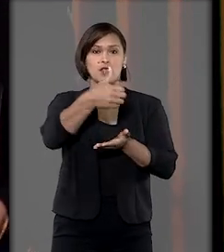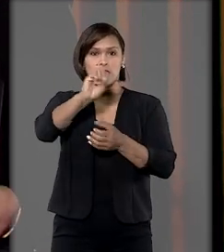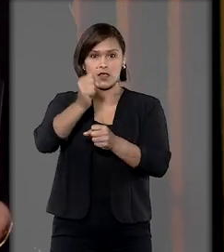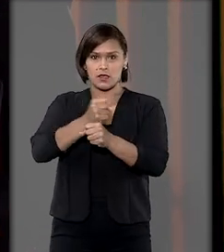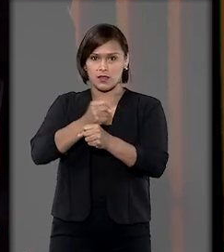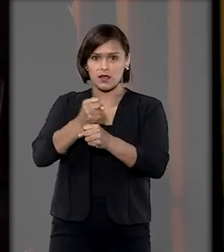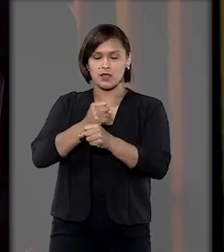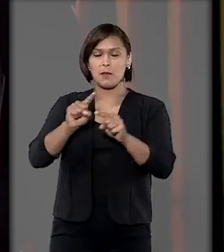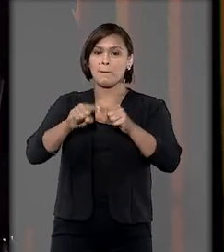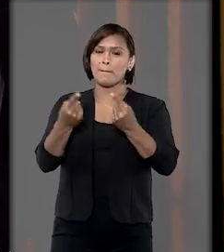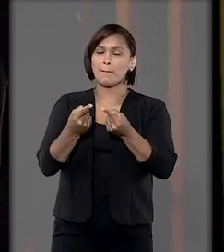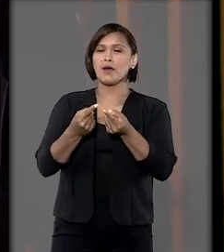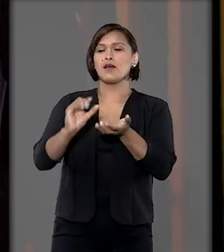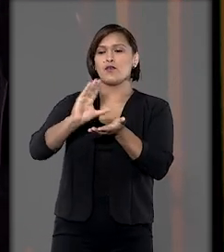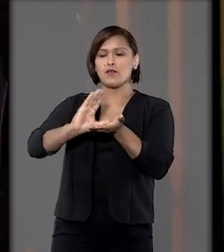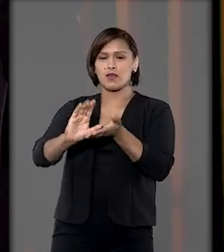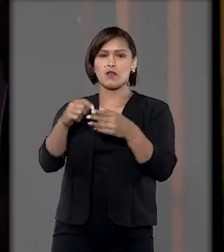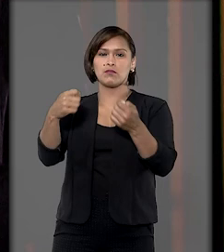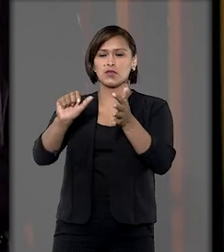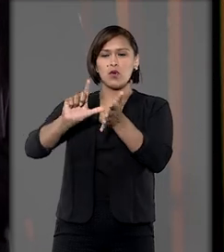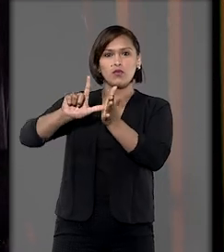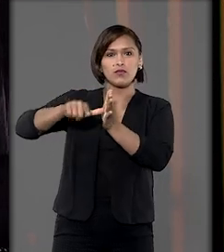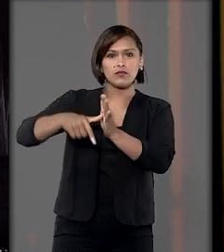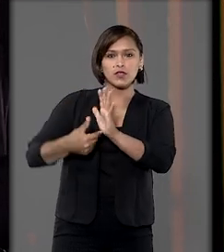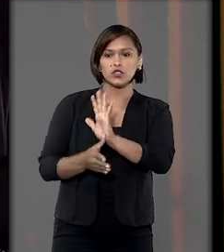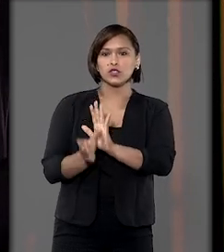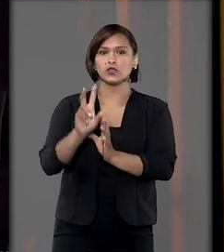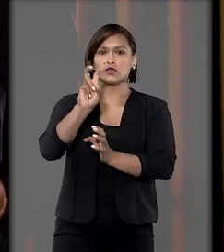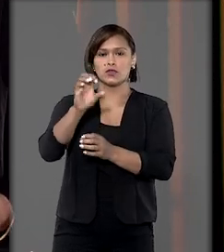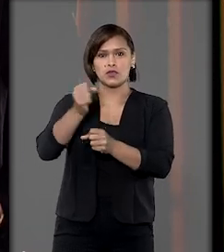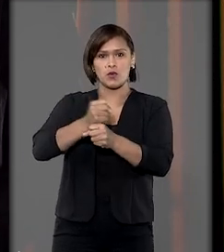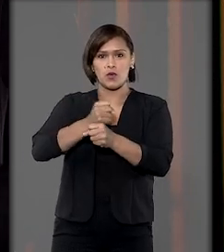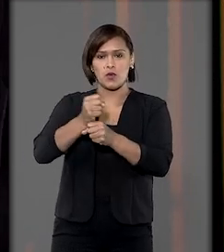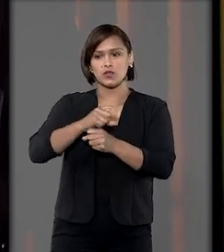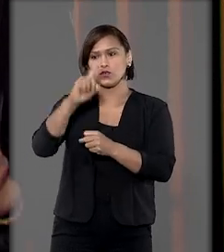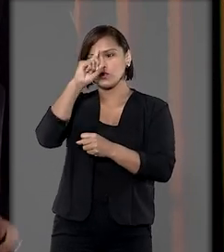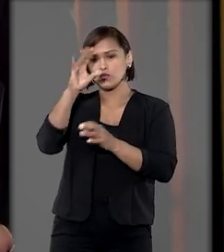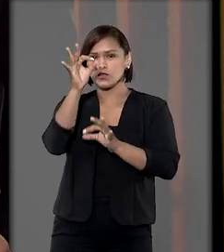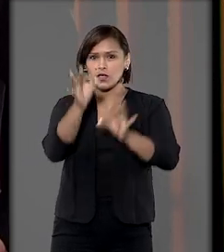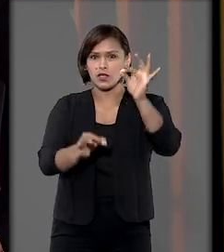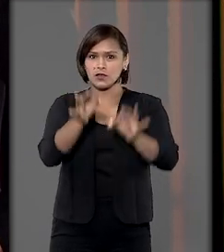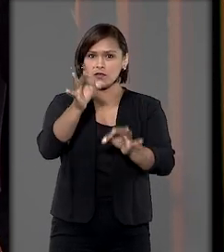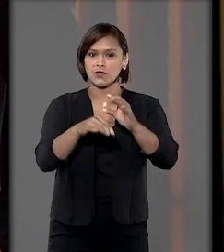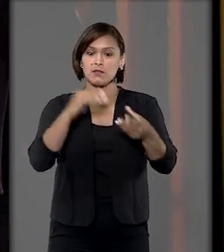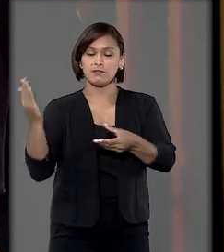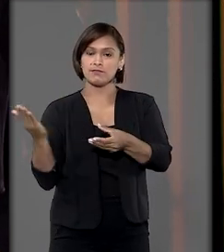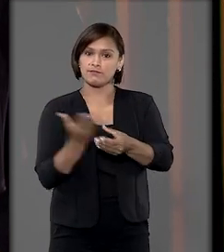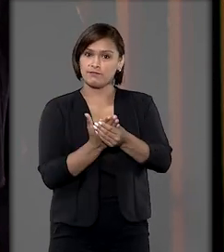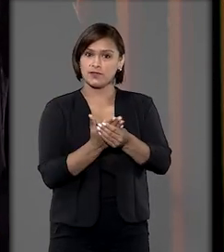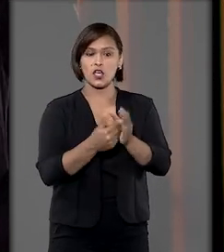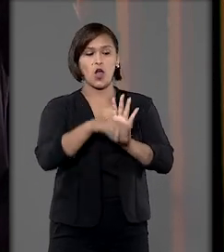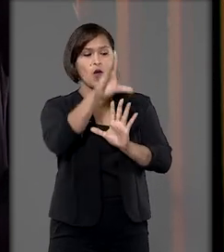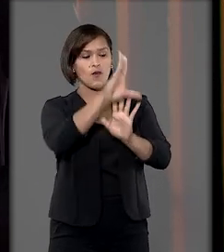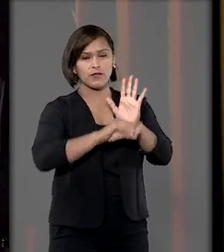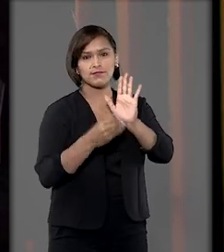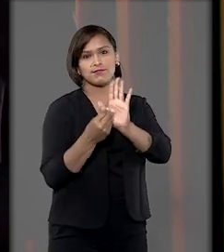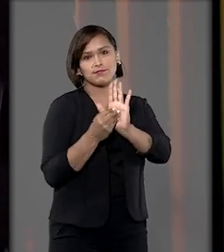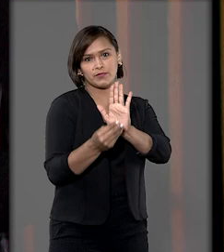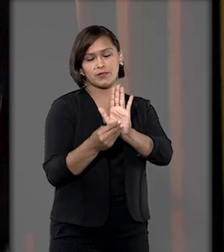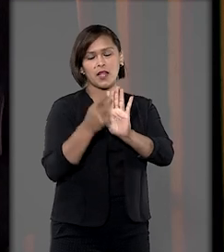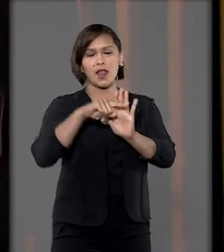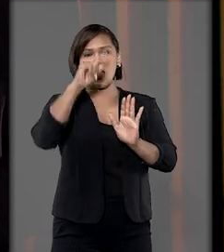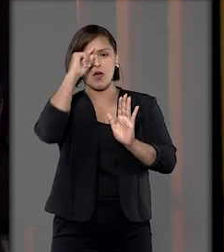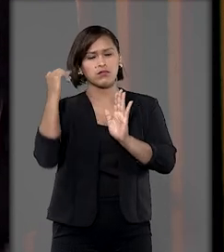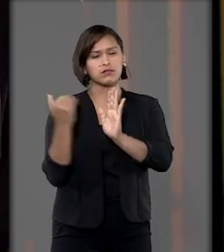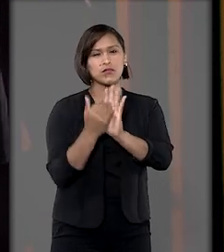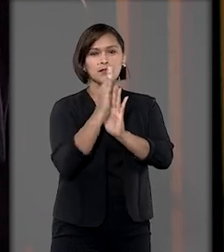prazo de 10 anos, mas o ressarcimento deve retroagir sobre os 5 anos da data do ajuizamento da ação, que foi o período fixado